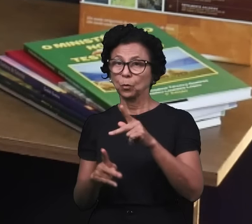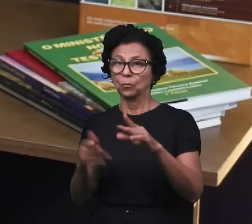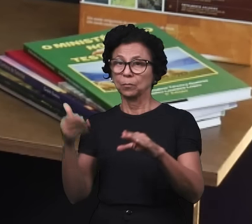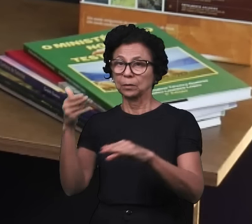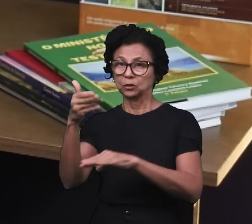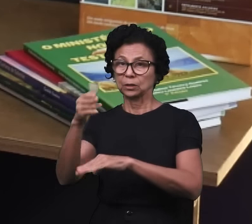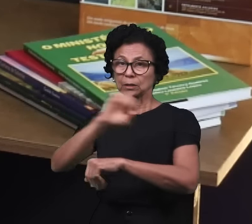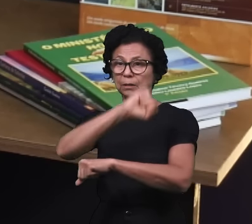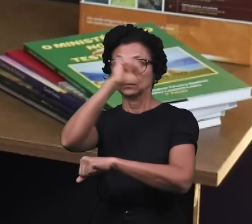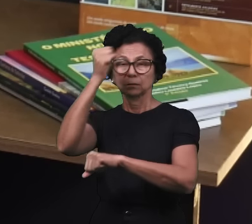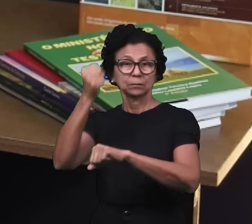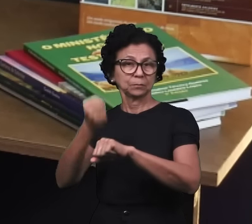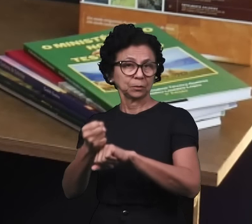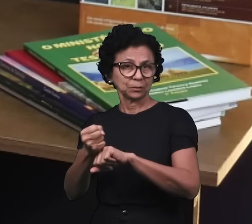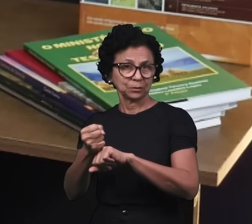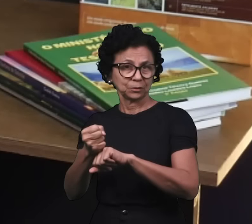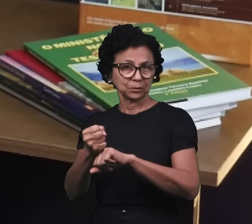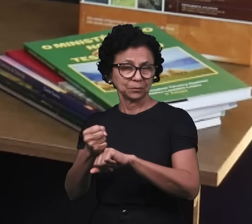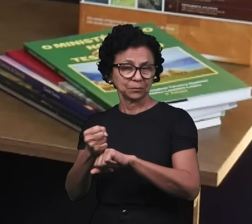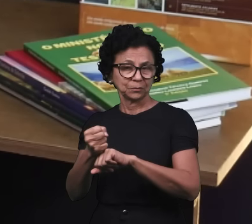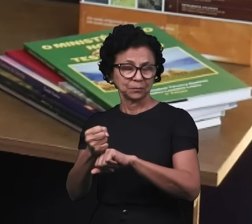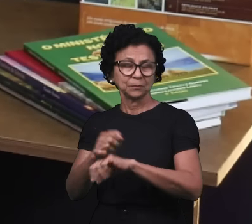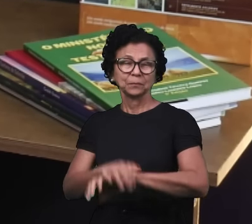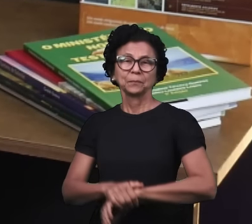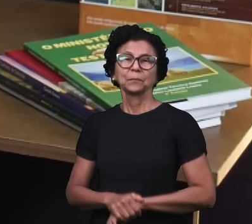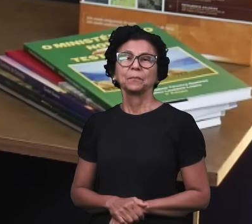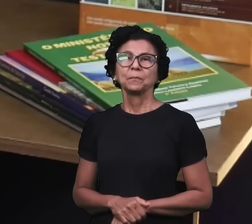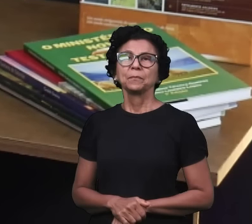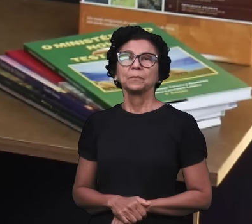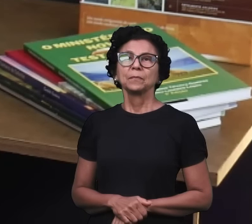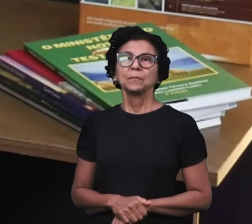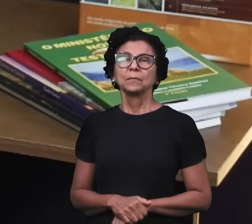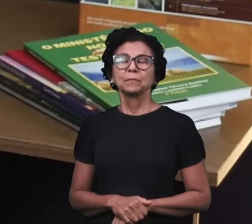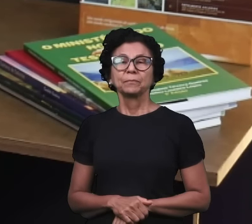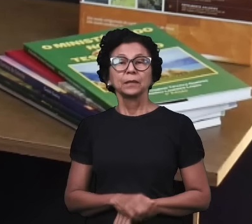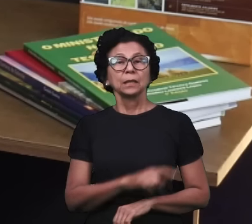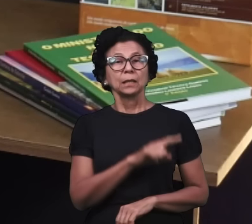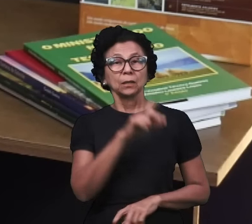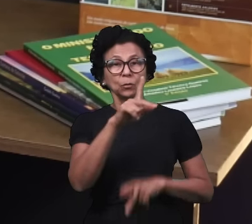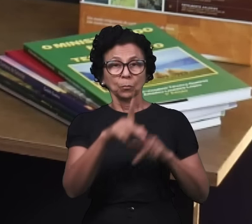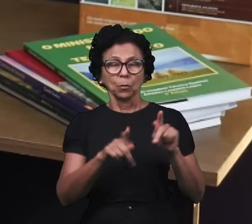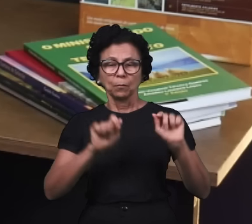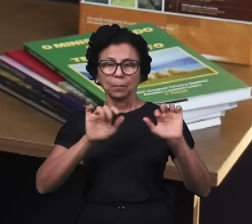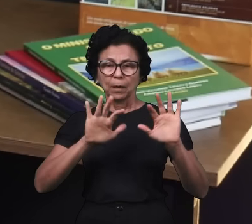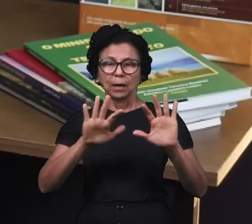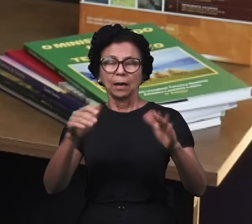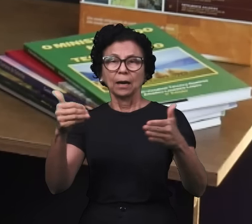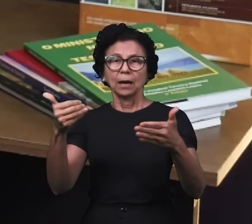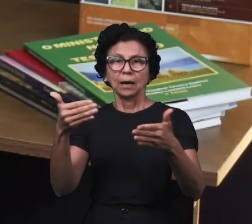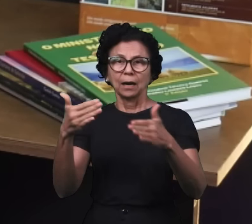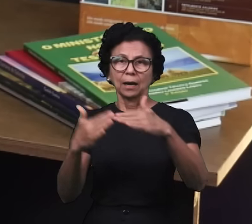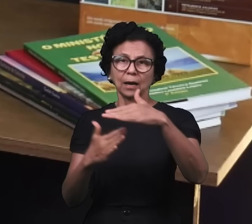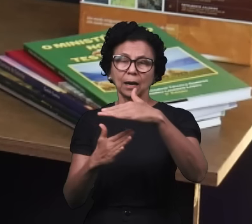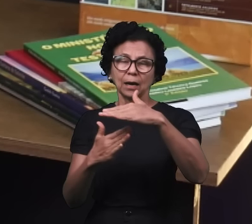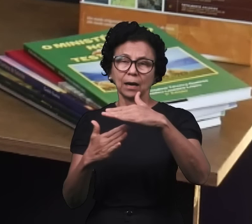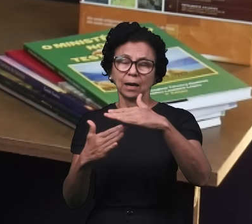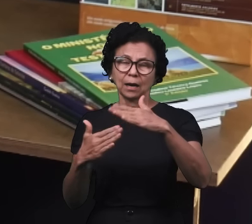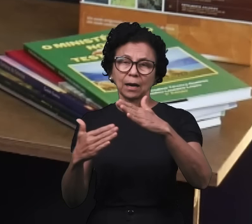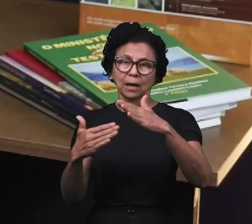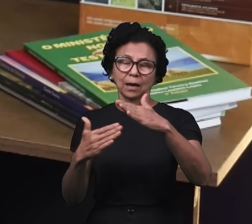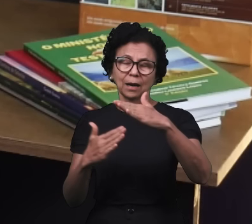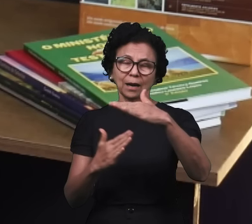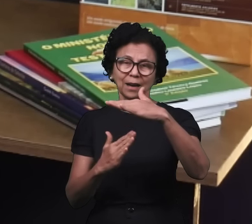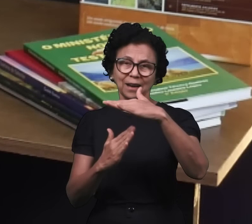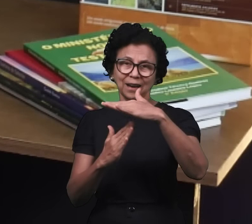presença do Senhor é assim também. Por quê? Eles saem de lá e eles chegam a Mara. Mara significa amargor,